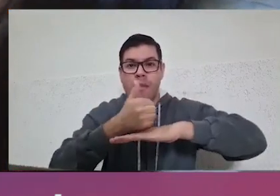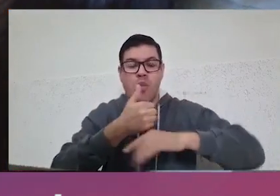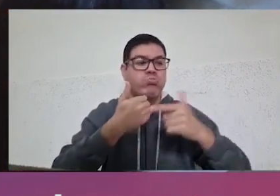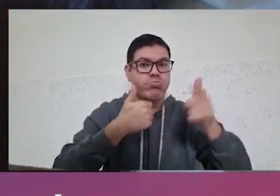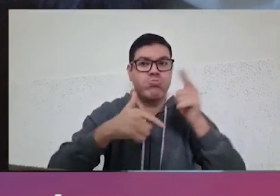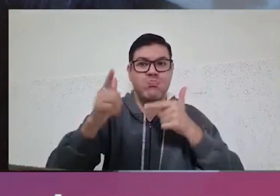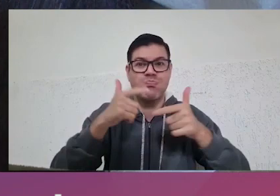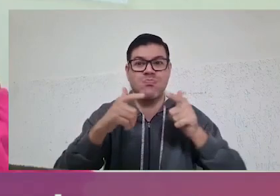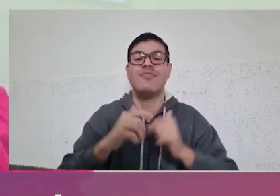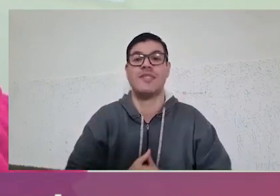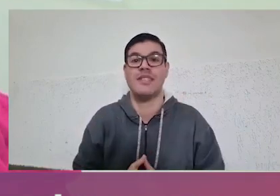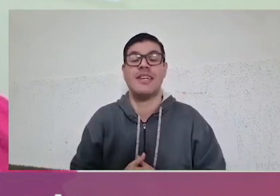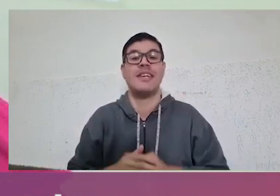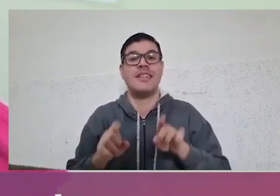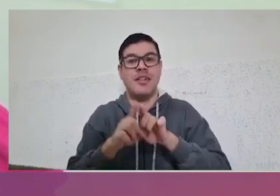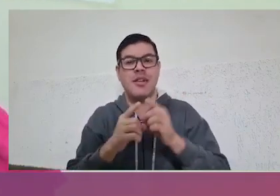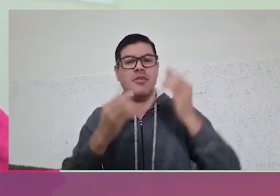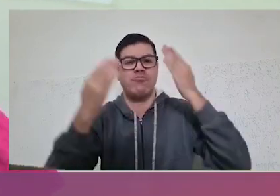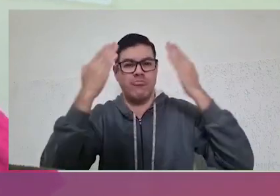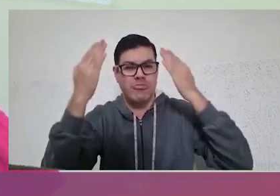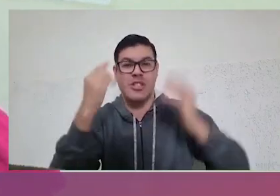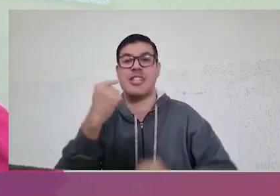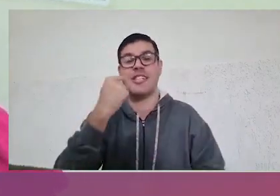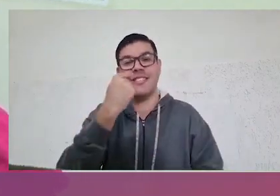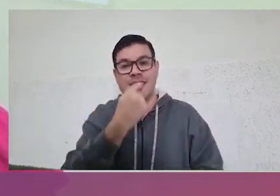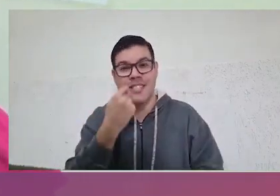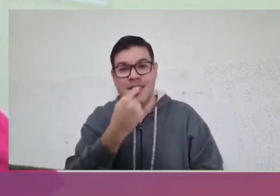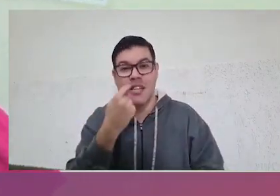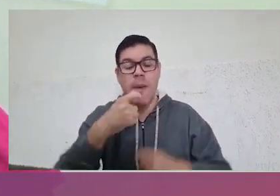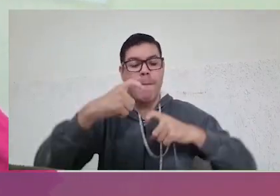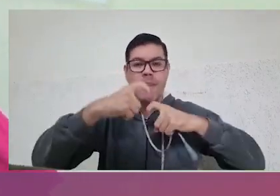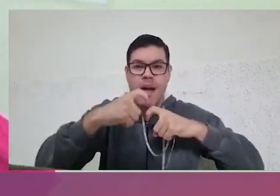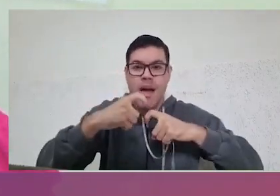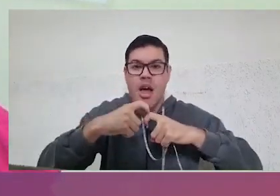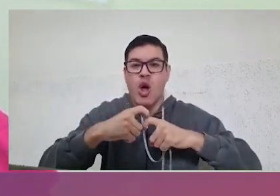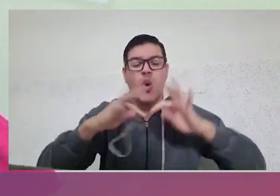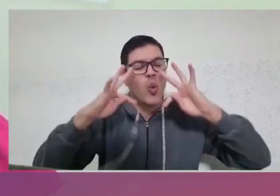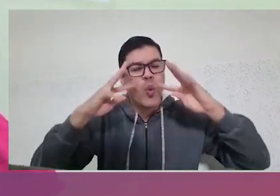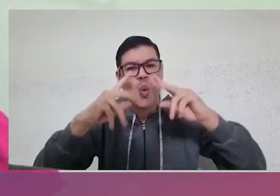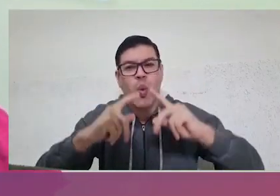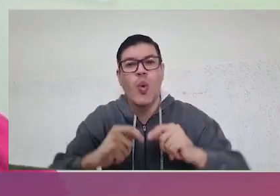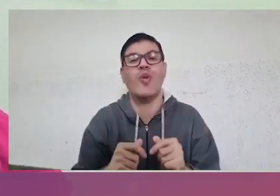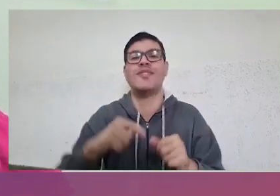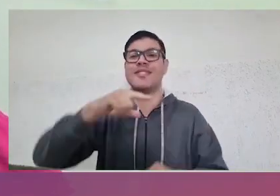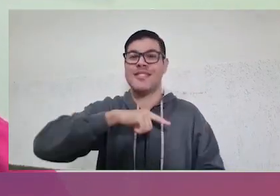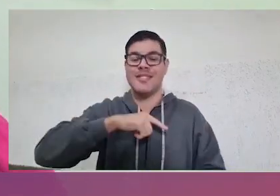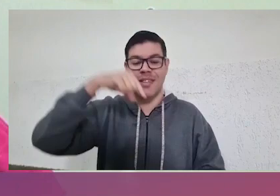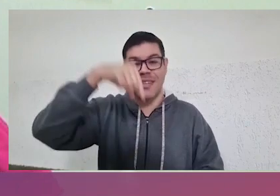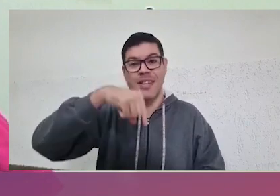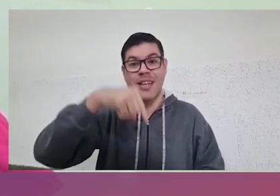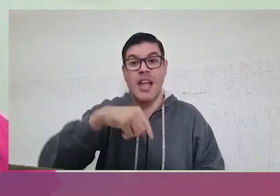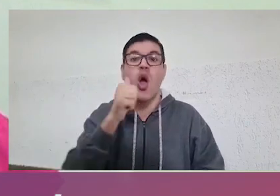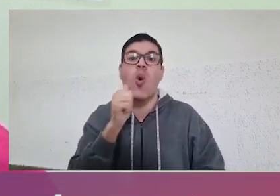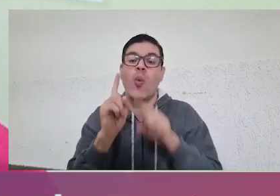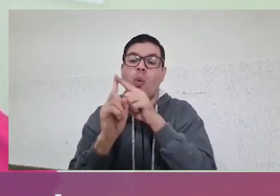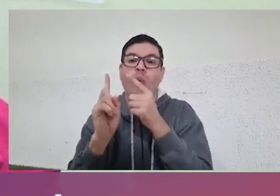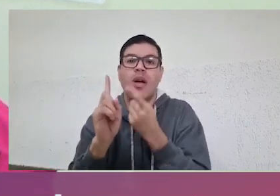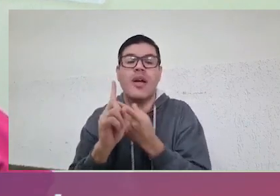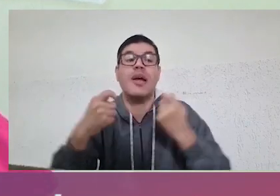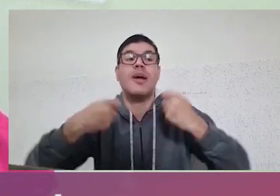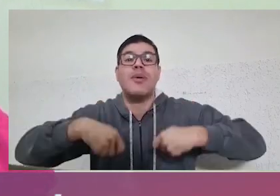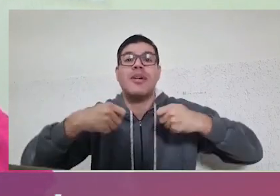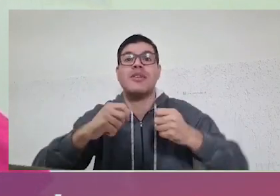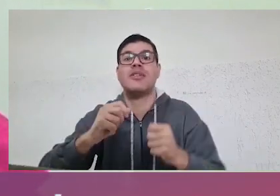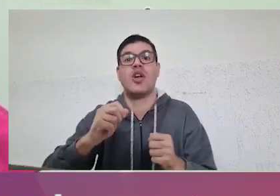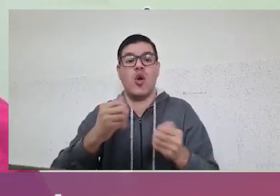outros profissionais tem acompanhamento com psicóloga médico dentista tudo que a gente precisa a gente encontra aqui a mulher